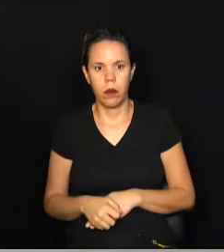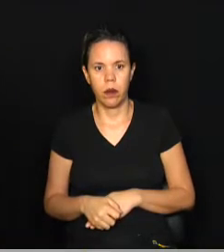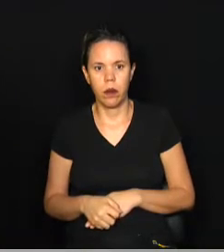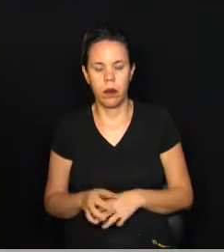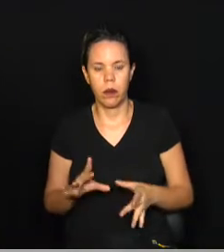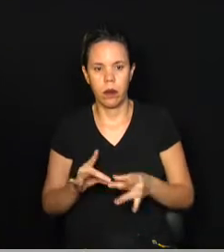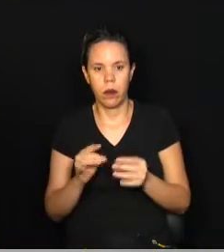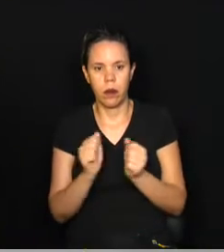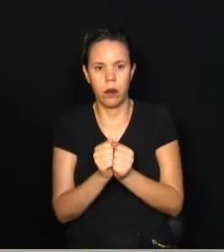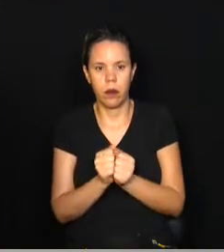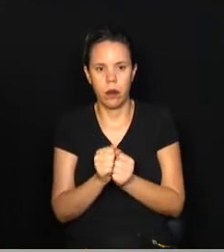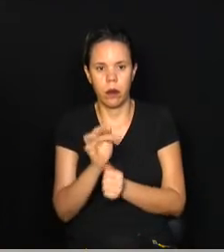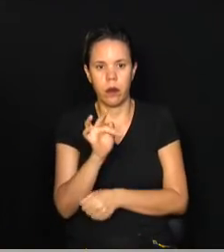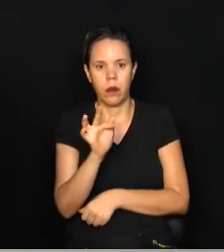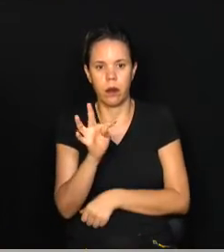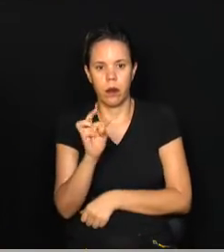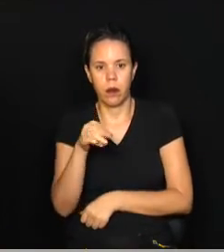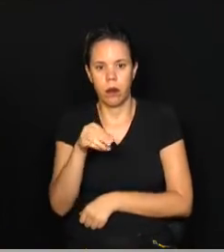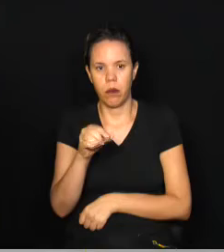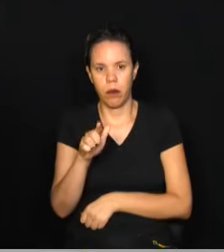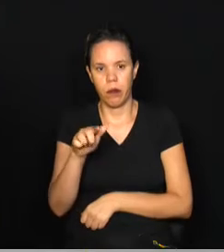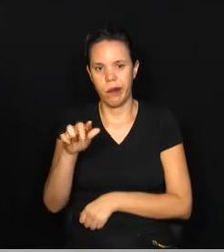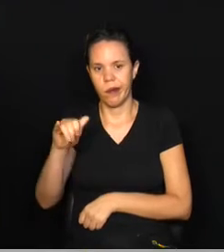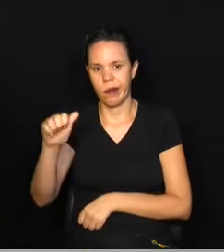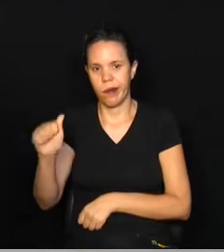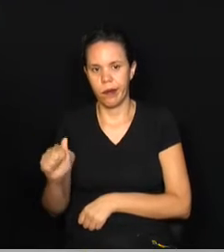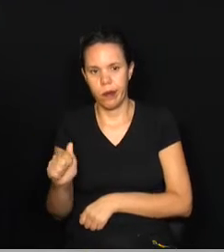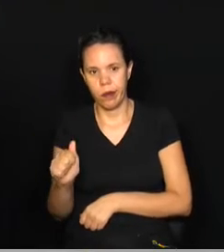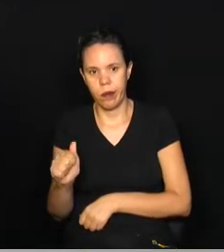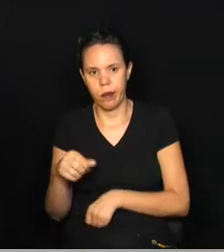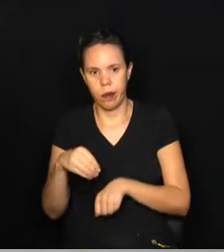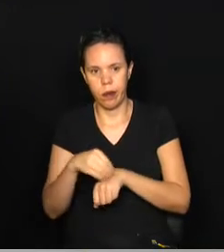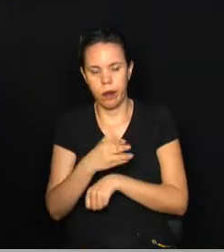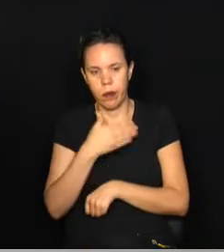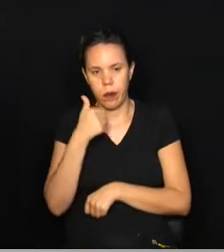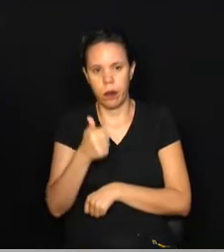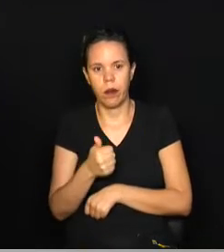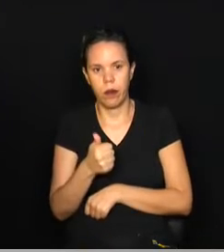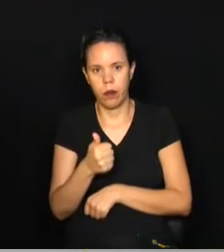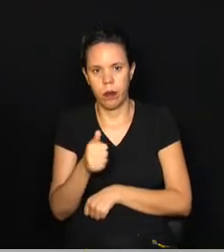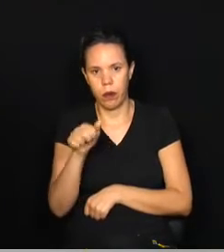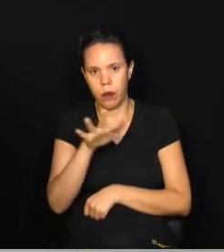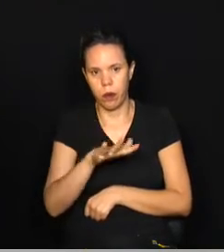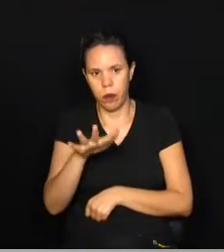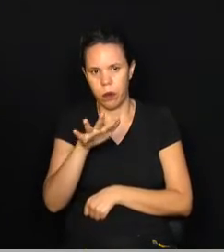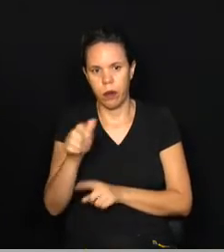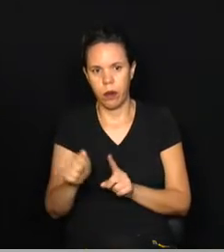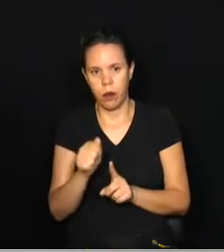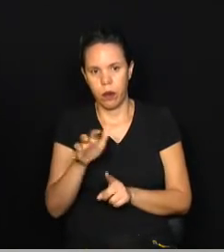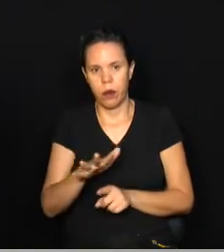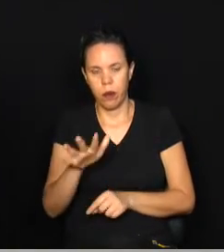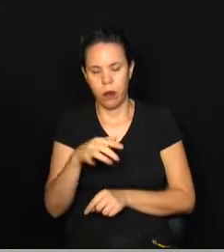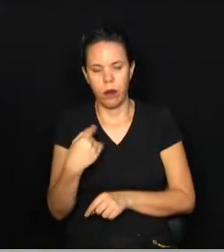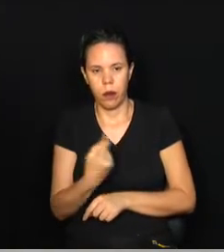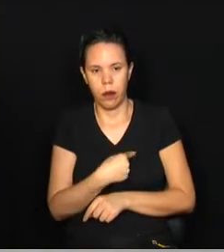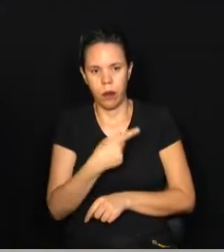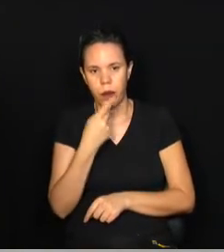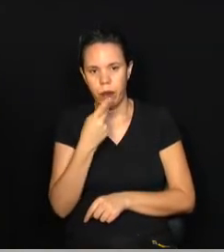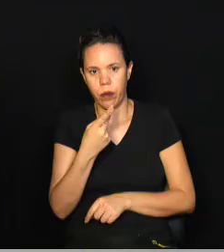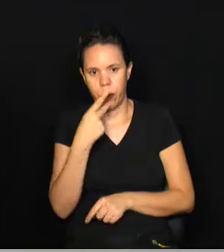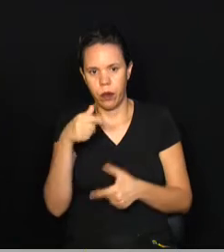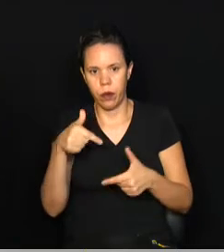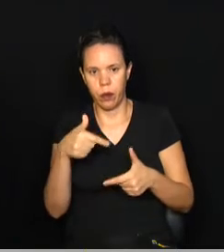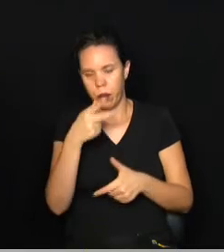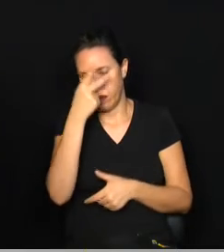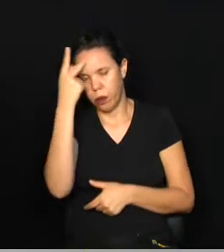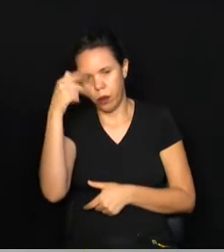com a oftalmologia, ele vai trazer uma melhora geral da sociedade. Nós estamos falando de